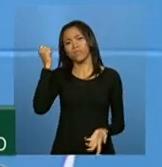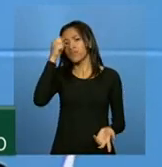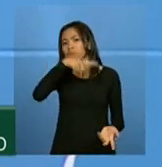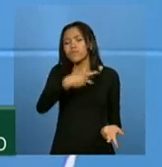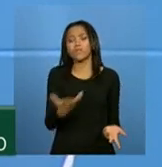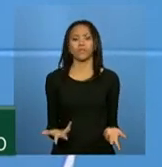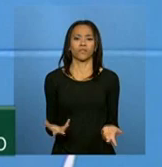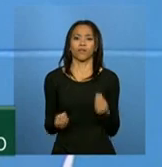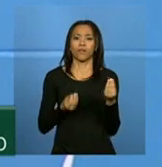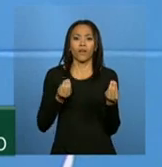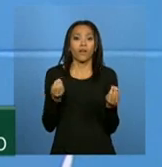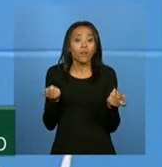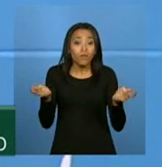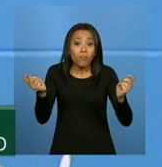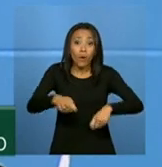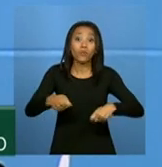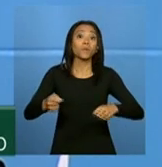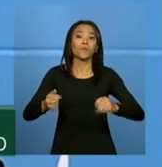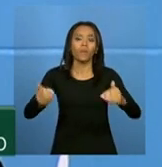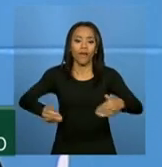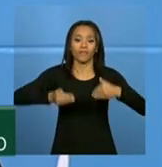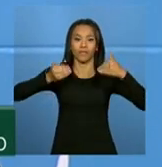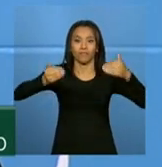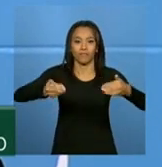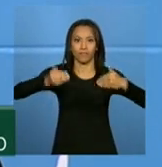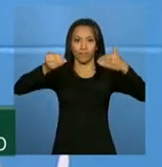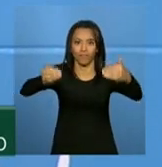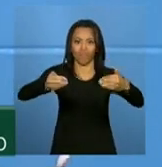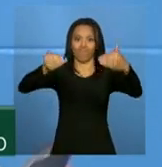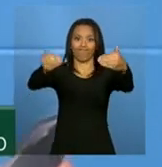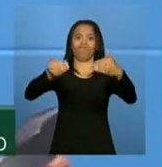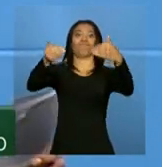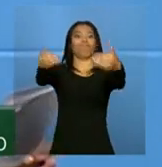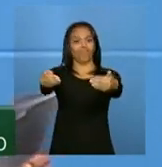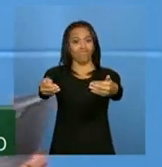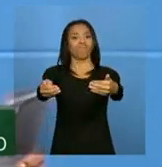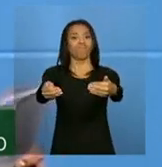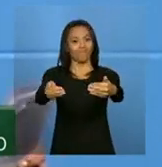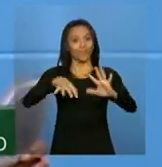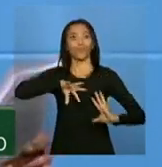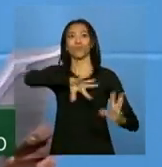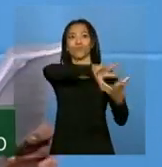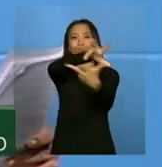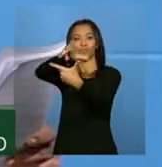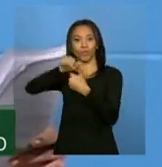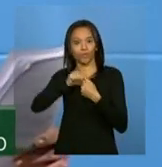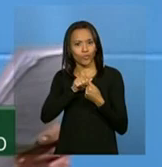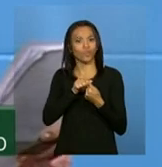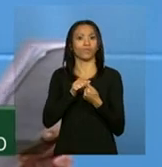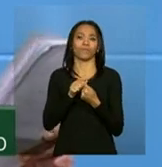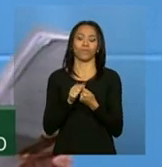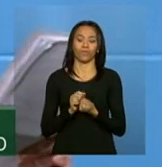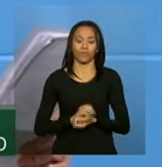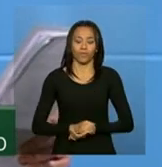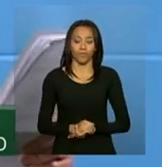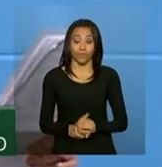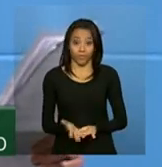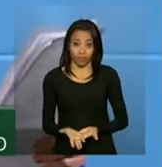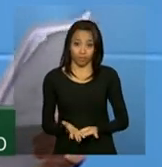que a gente possa avançar ainda mais do ponto de vista global, envolvendo todo mundo.